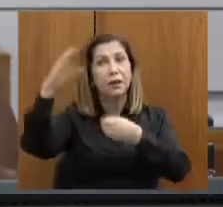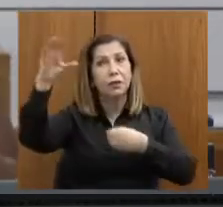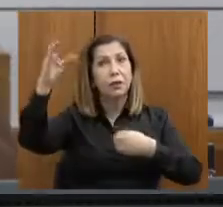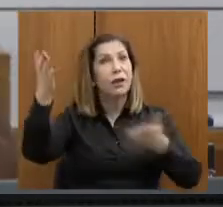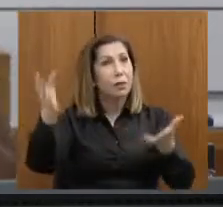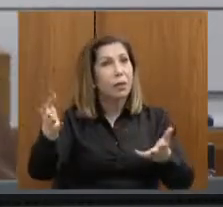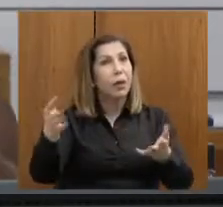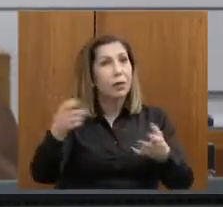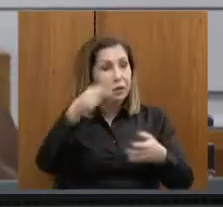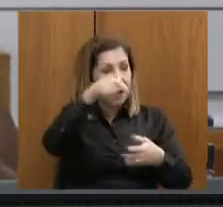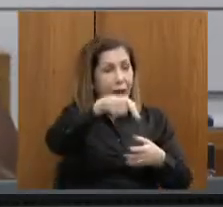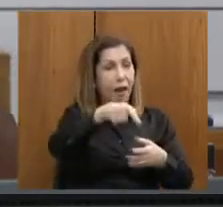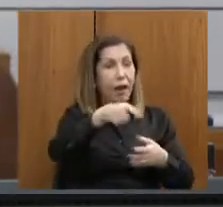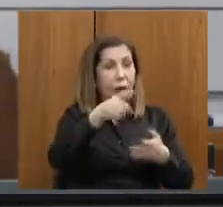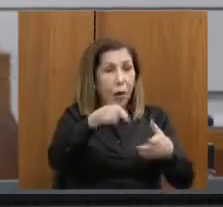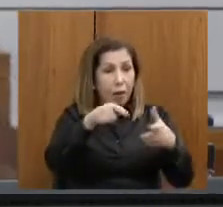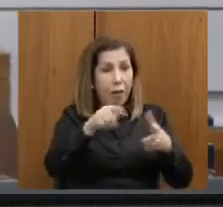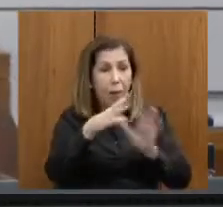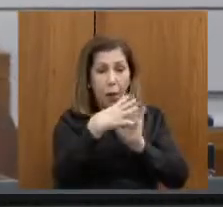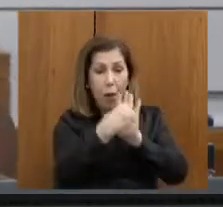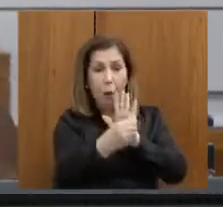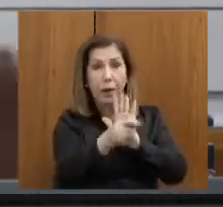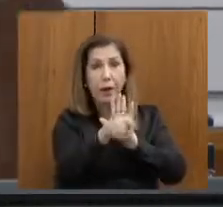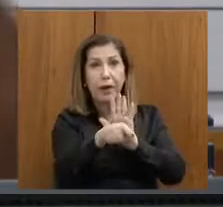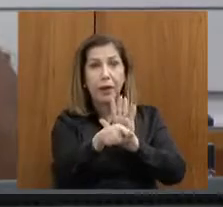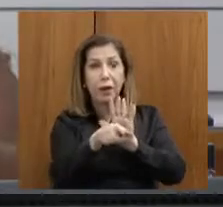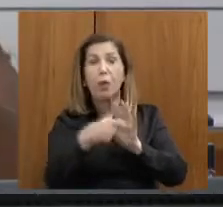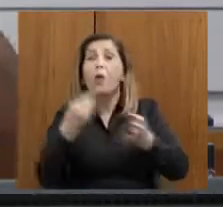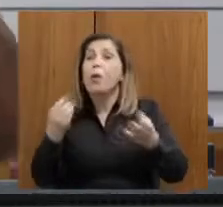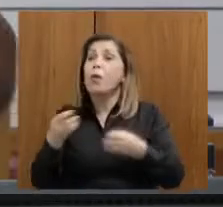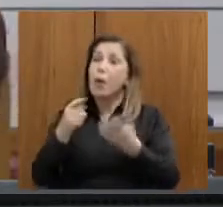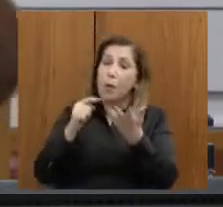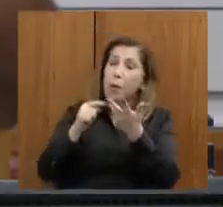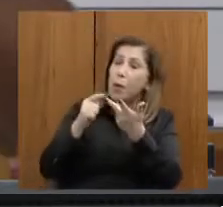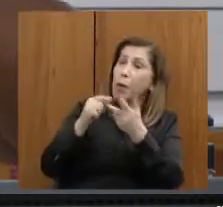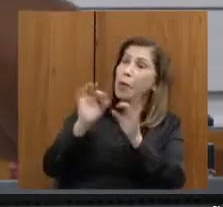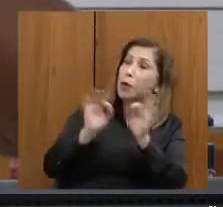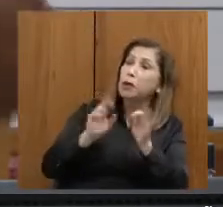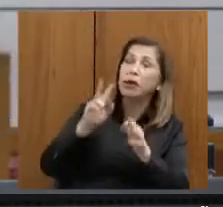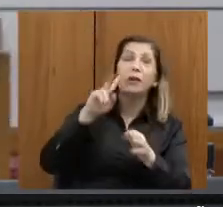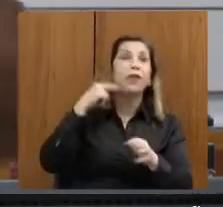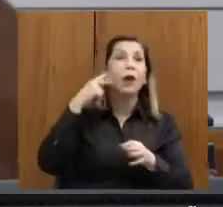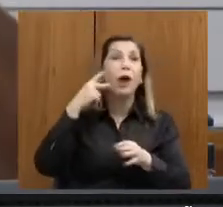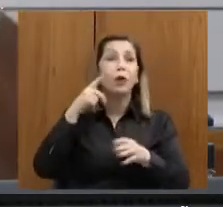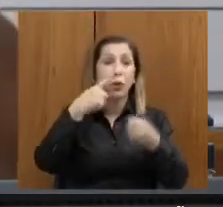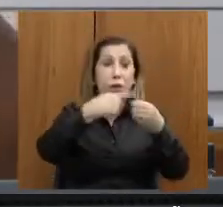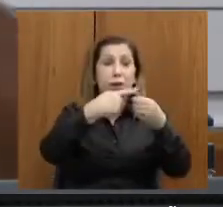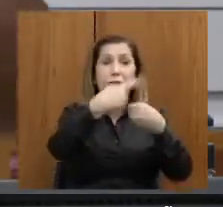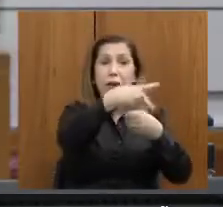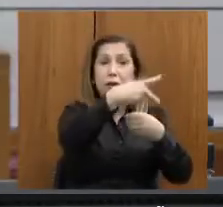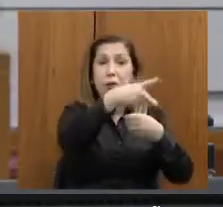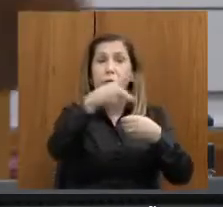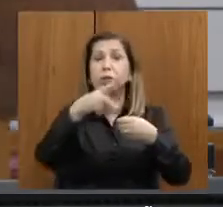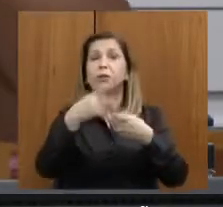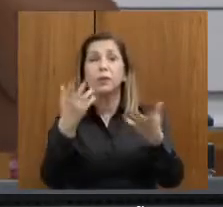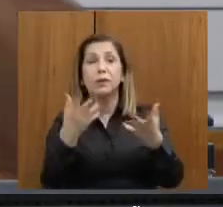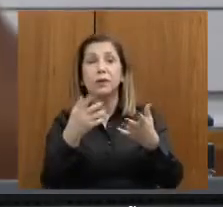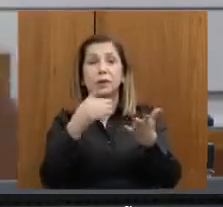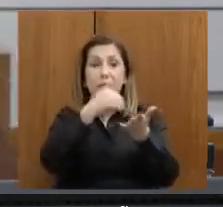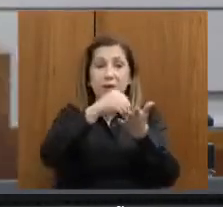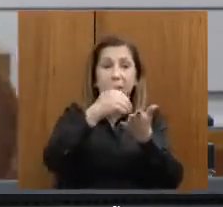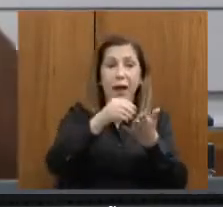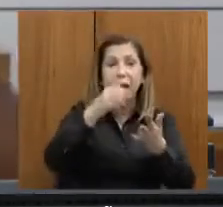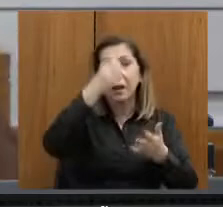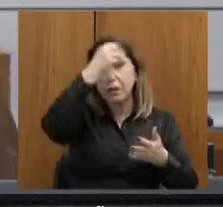quem é de outra cidade aqui beba na fonte procura saber como é que é o projeto e Vai atrás do seu vereador do prefeito do secretário